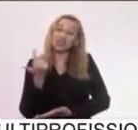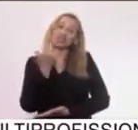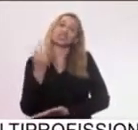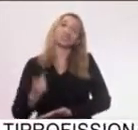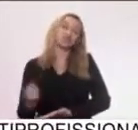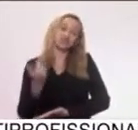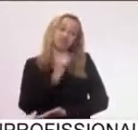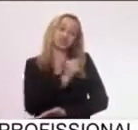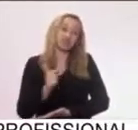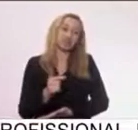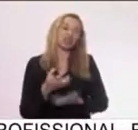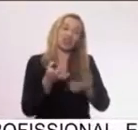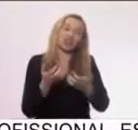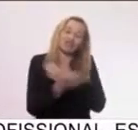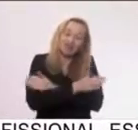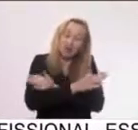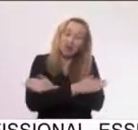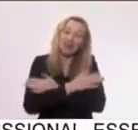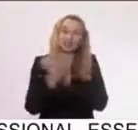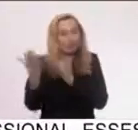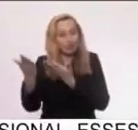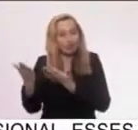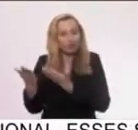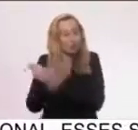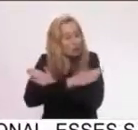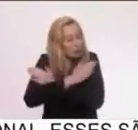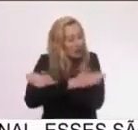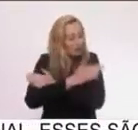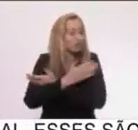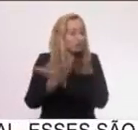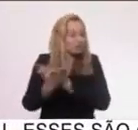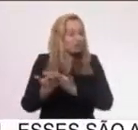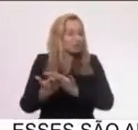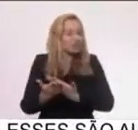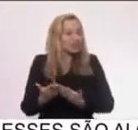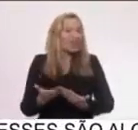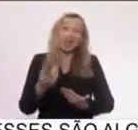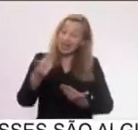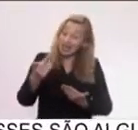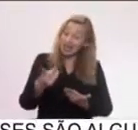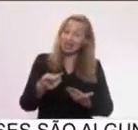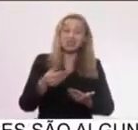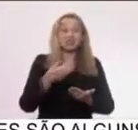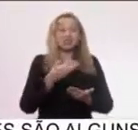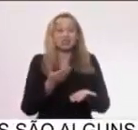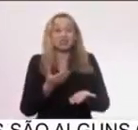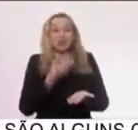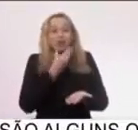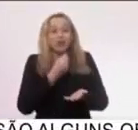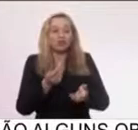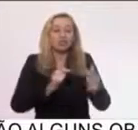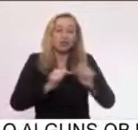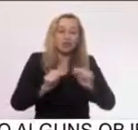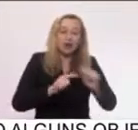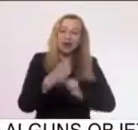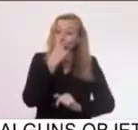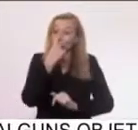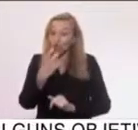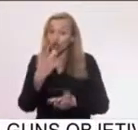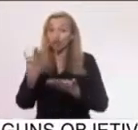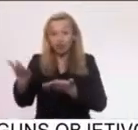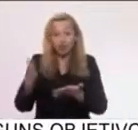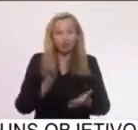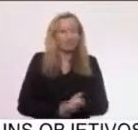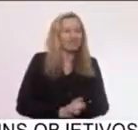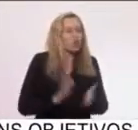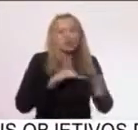quero aqui transmitir o meu abraço fraterno a esses também heróis do Rio de Janeiro, os nossos garis,